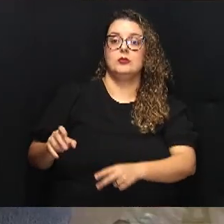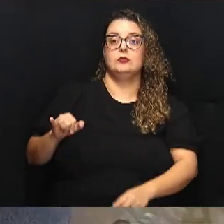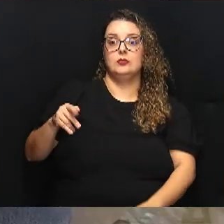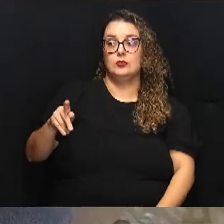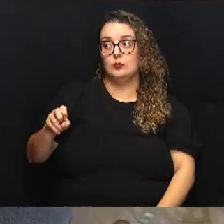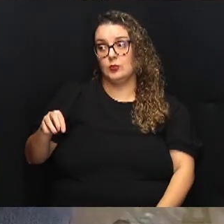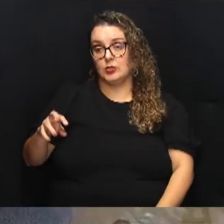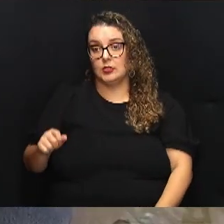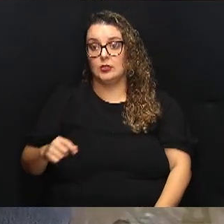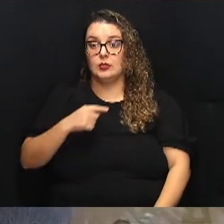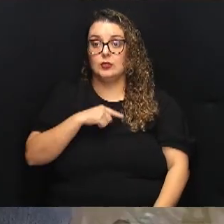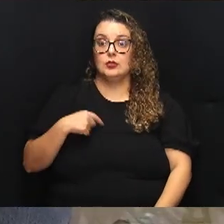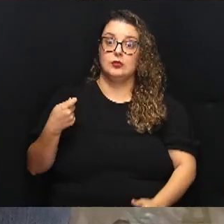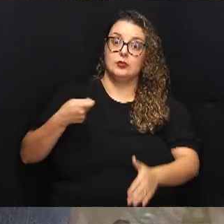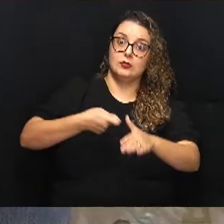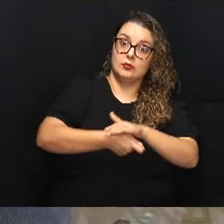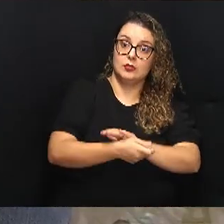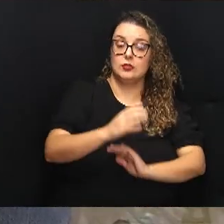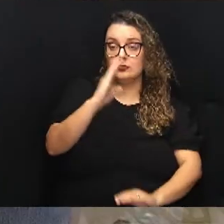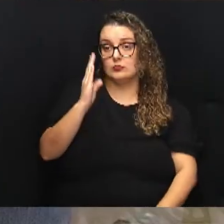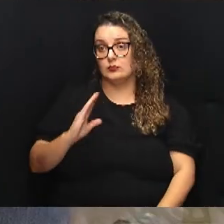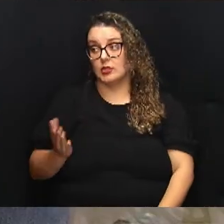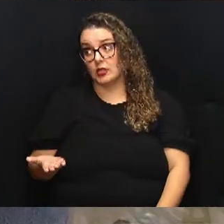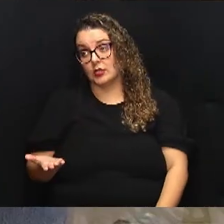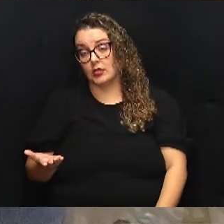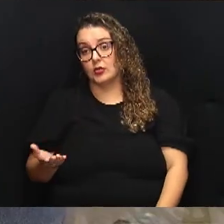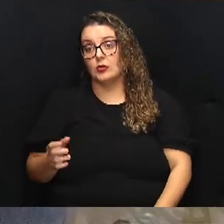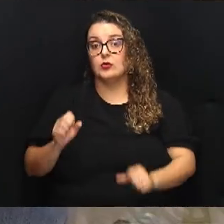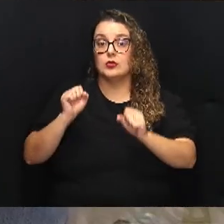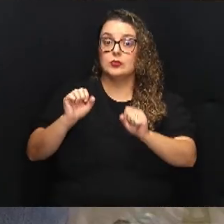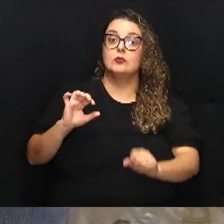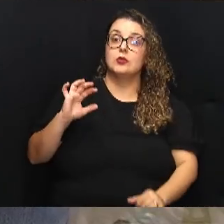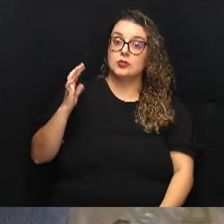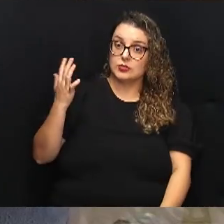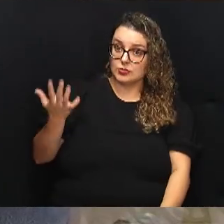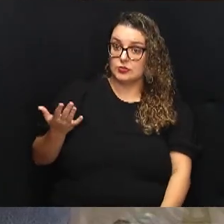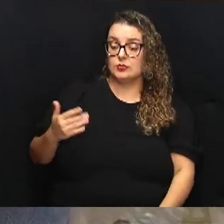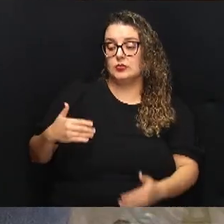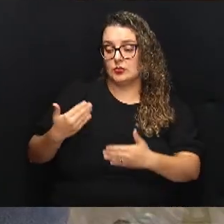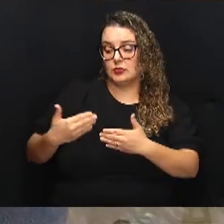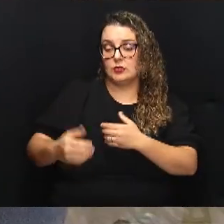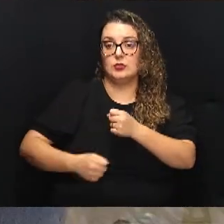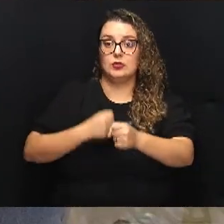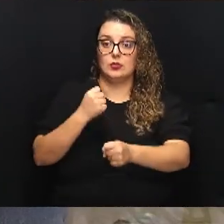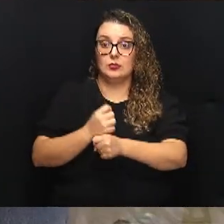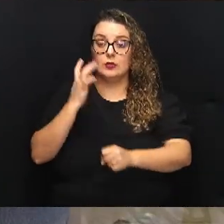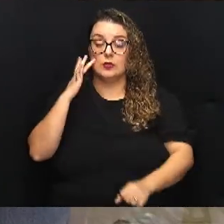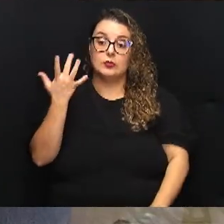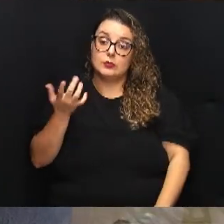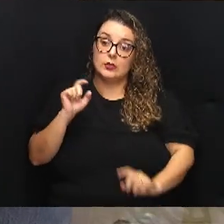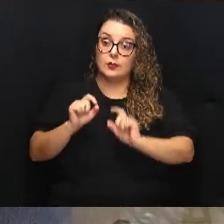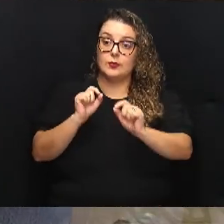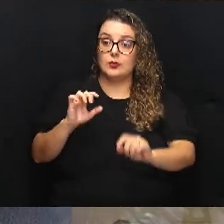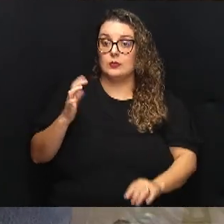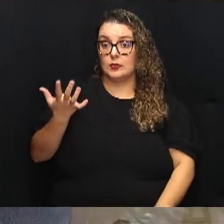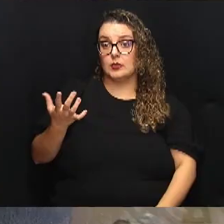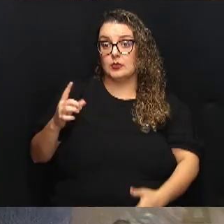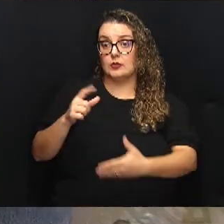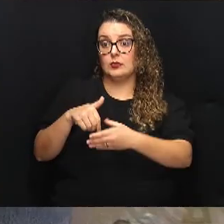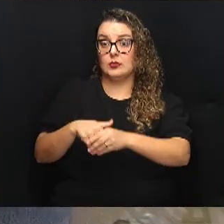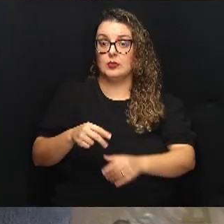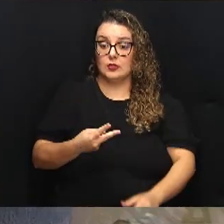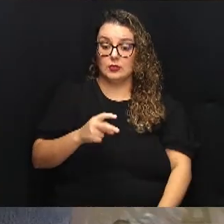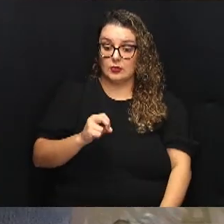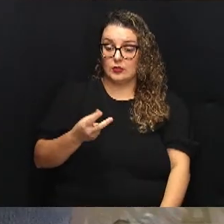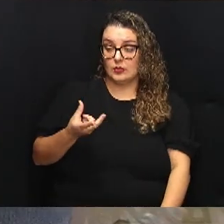muito no Brasil. Então, assim, o que deve acontecer nos próximos anos, a gente não sabe o que vai ser nas eleições de